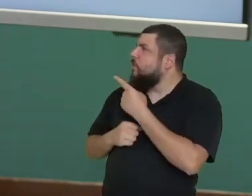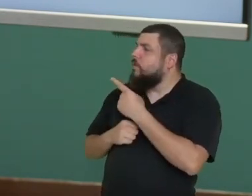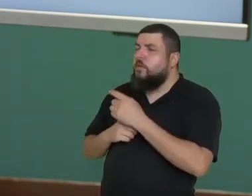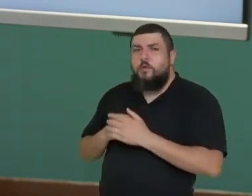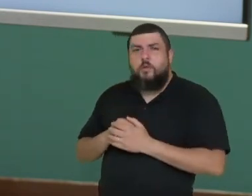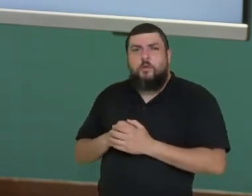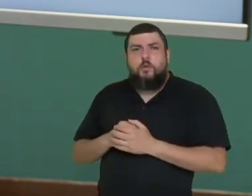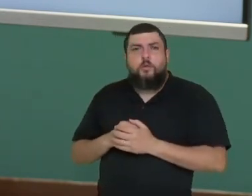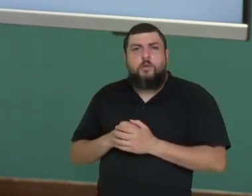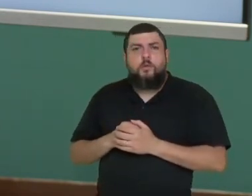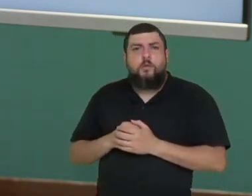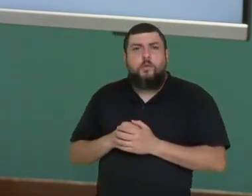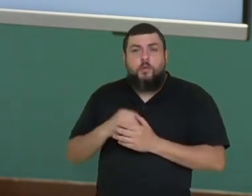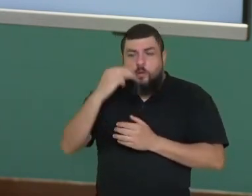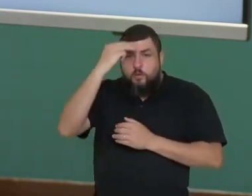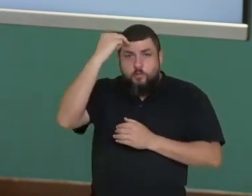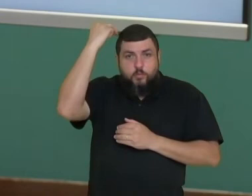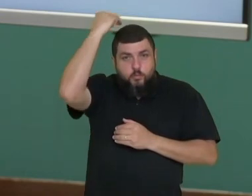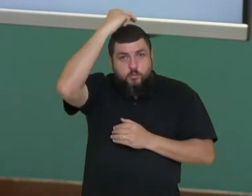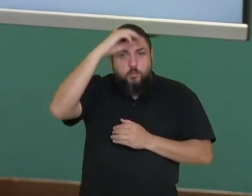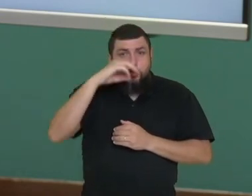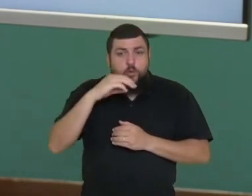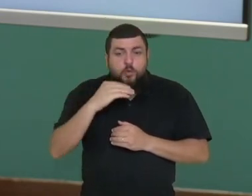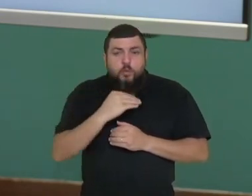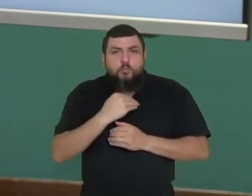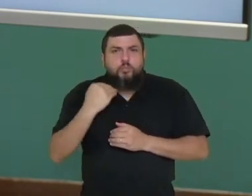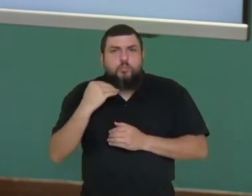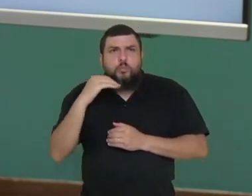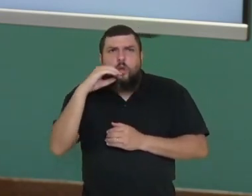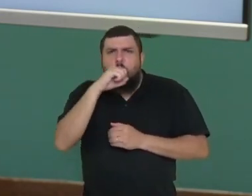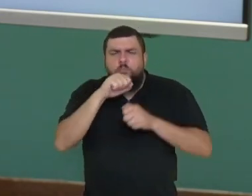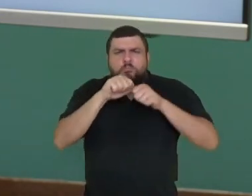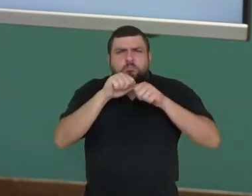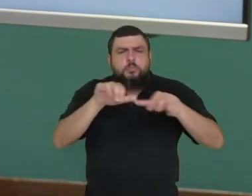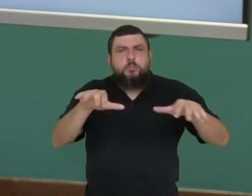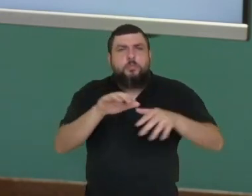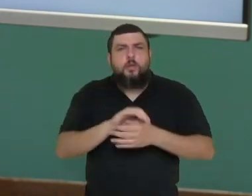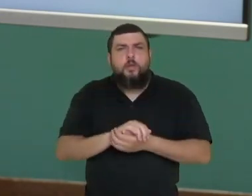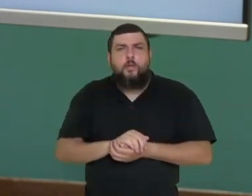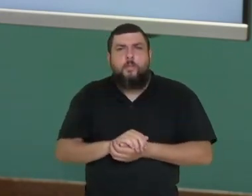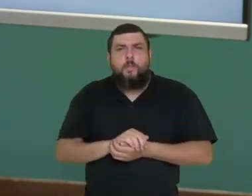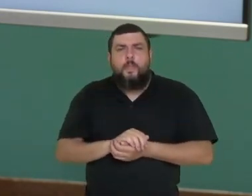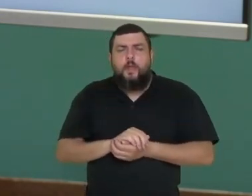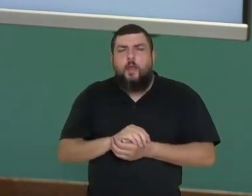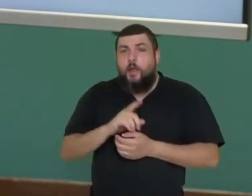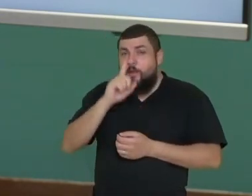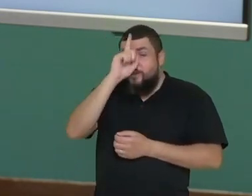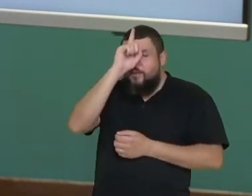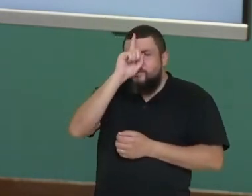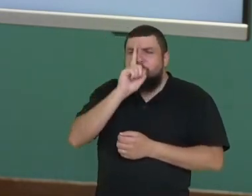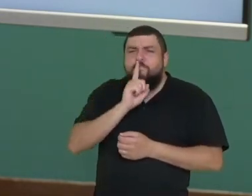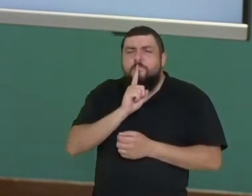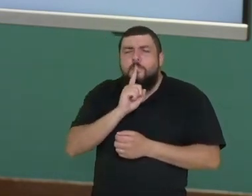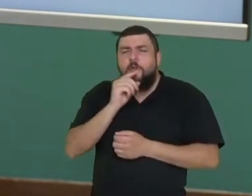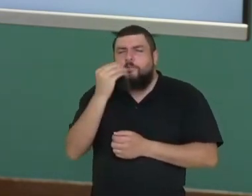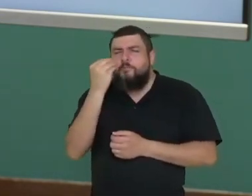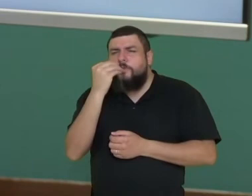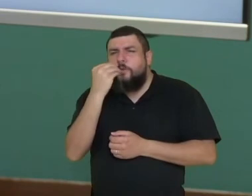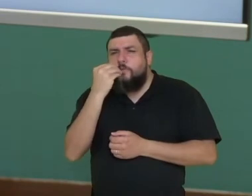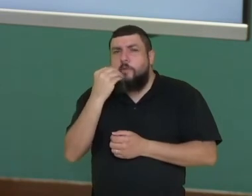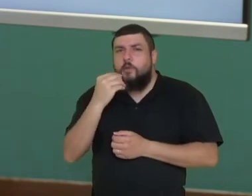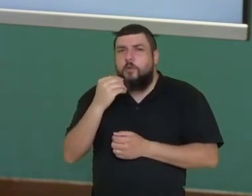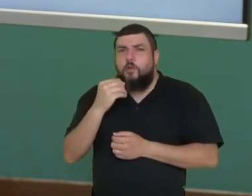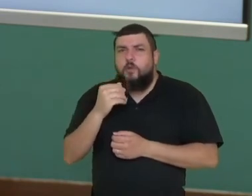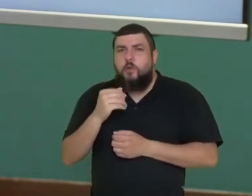logo após a morte de Maomé. E já essa cor mais amarelinho, mais fraquinho, olha só, 100 anos